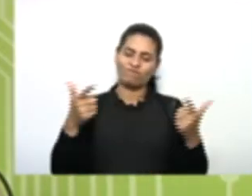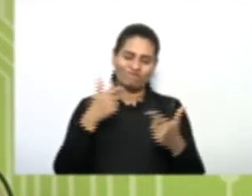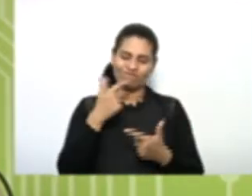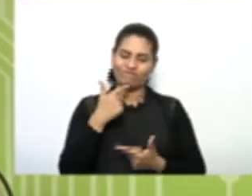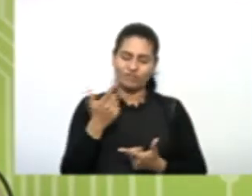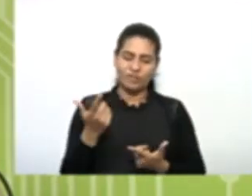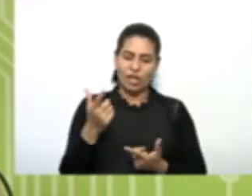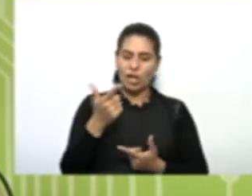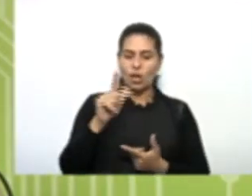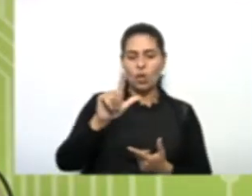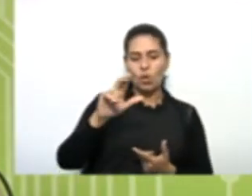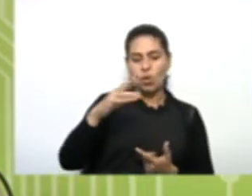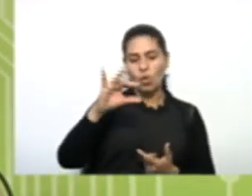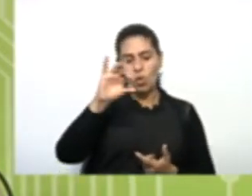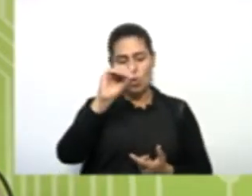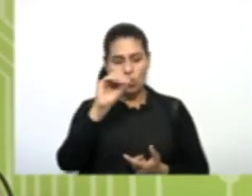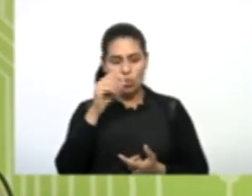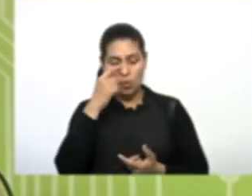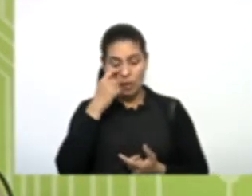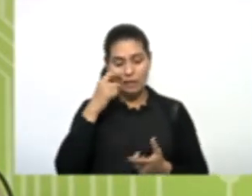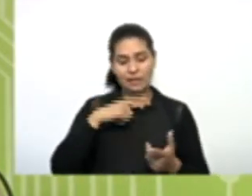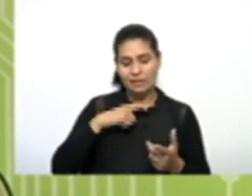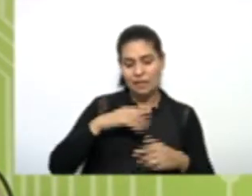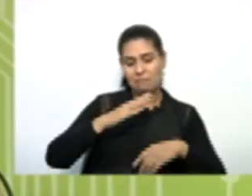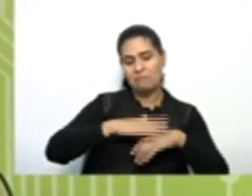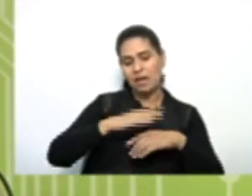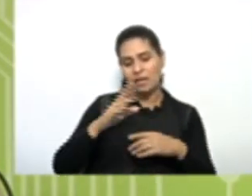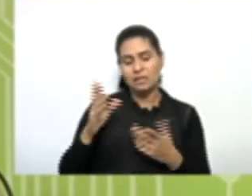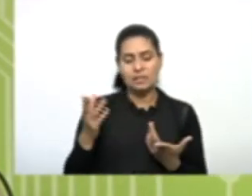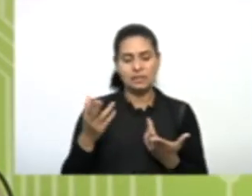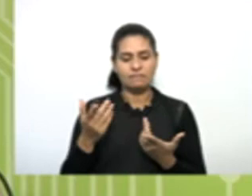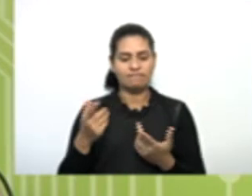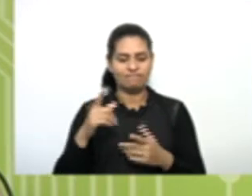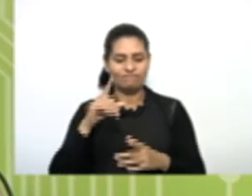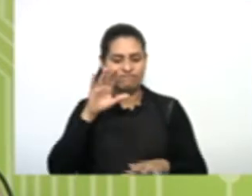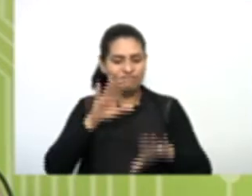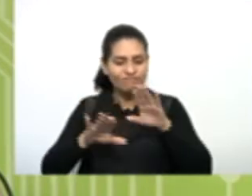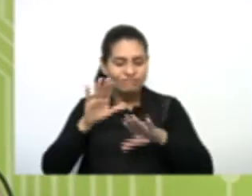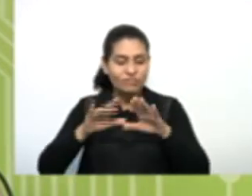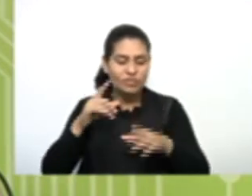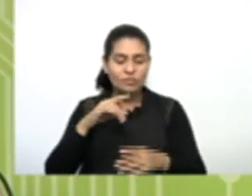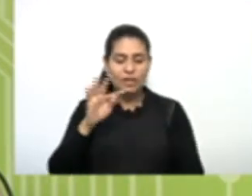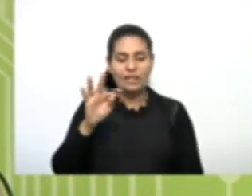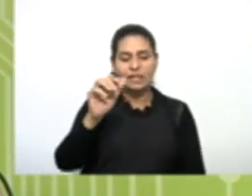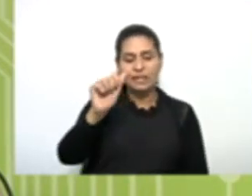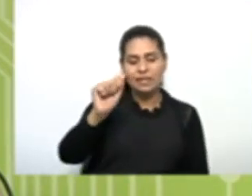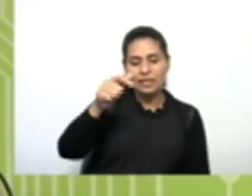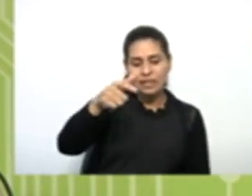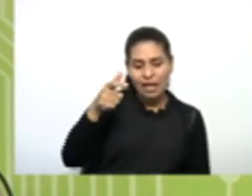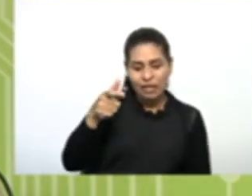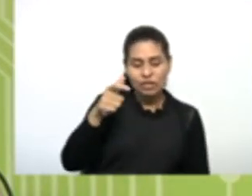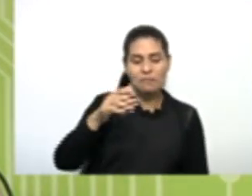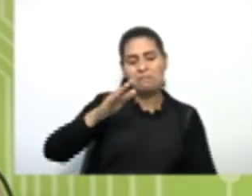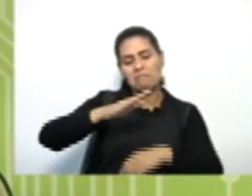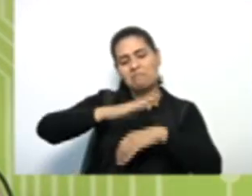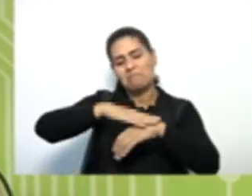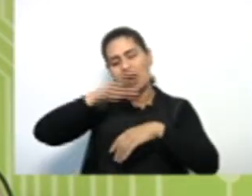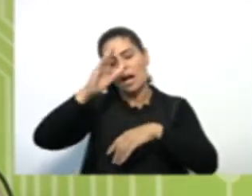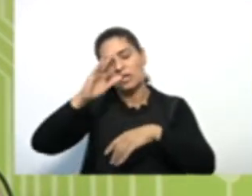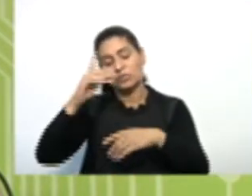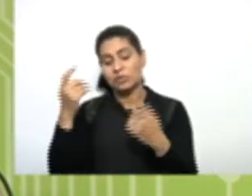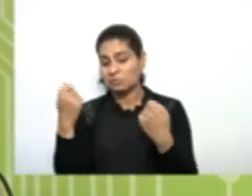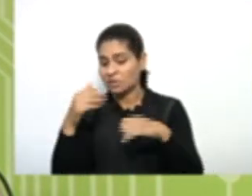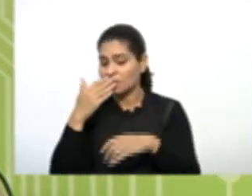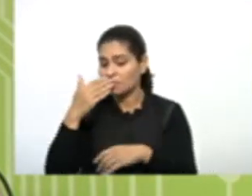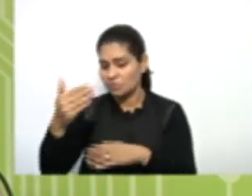acontece quando existe uma receita maior que a despesa, no sentido de que a taxa administrativa foi cobrada um pouco maior do